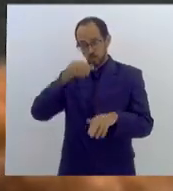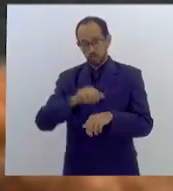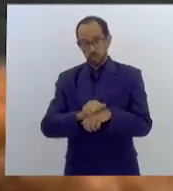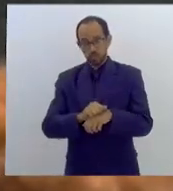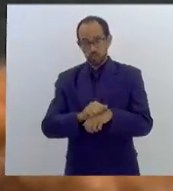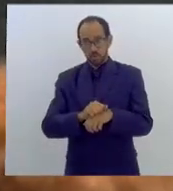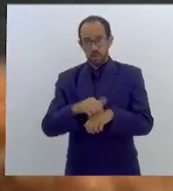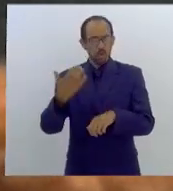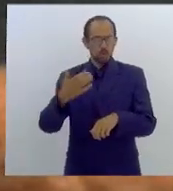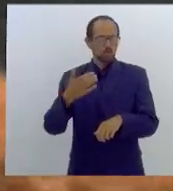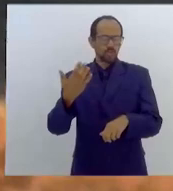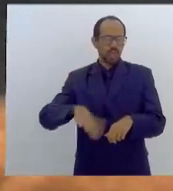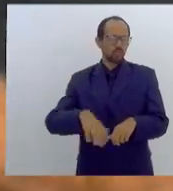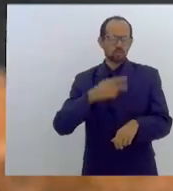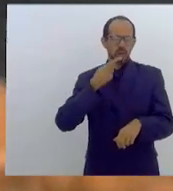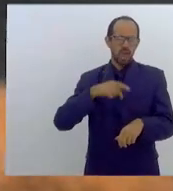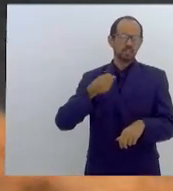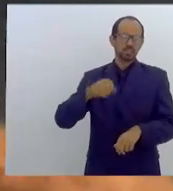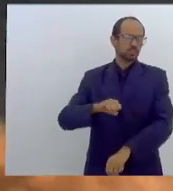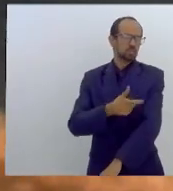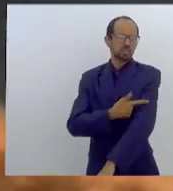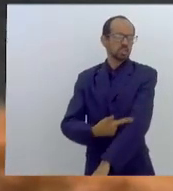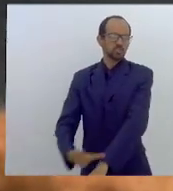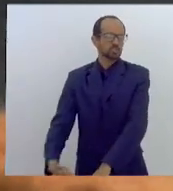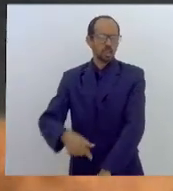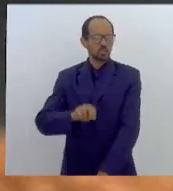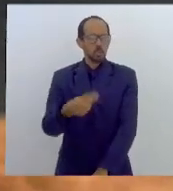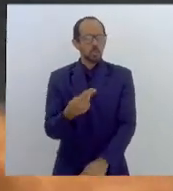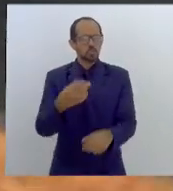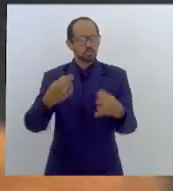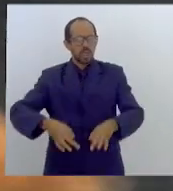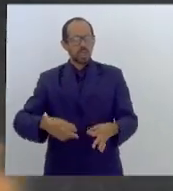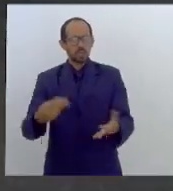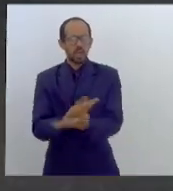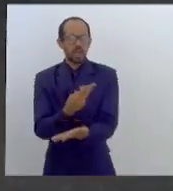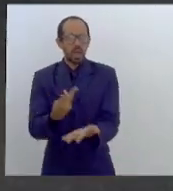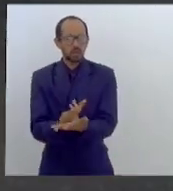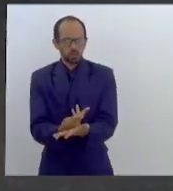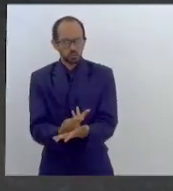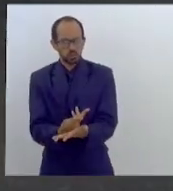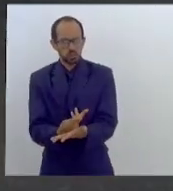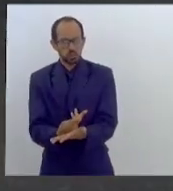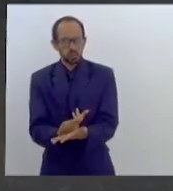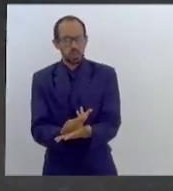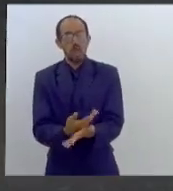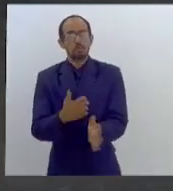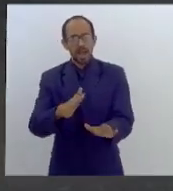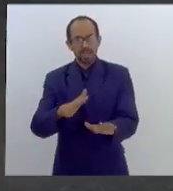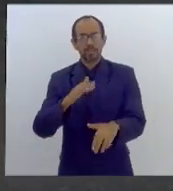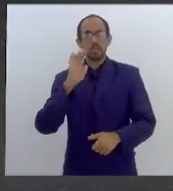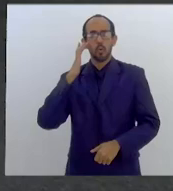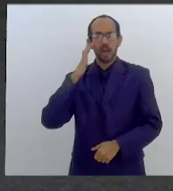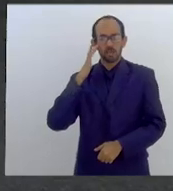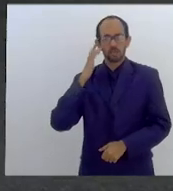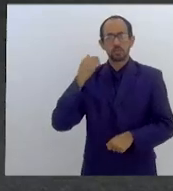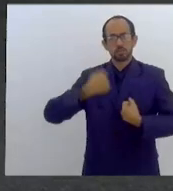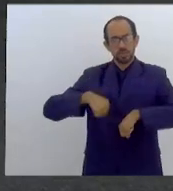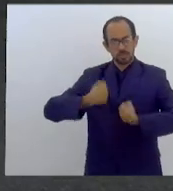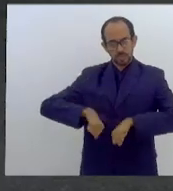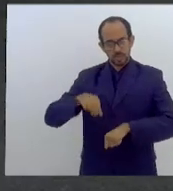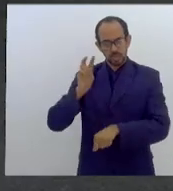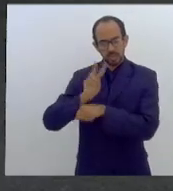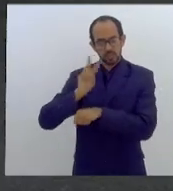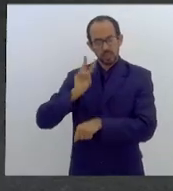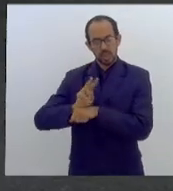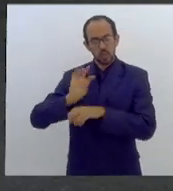discutir generosidade, se está certo, se não está certo. Agora, eu também acho que quem tem que defender todos